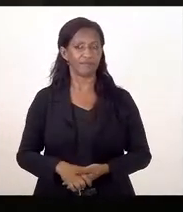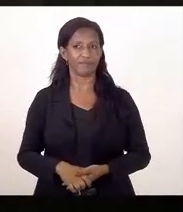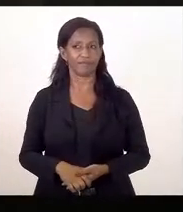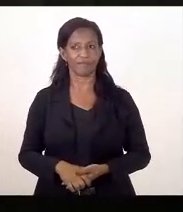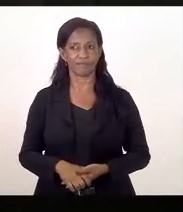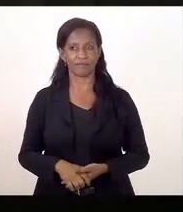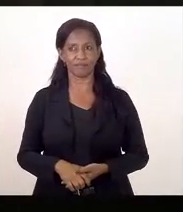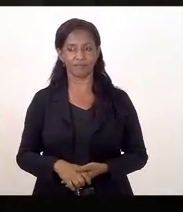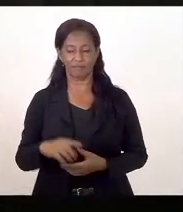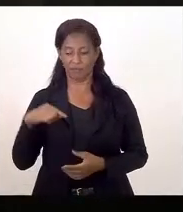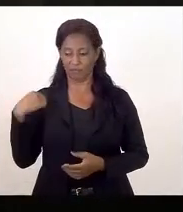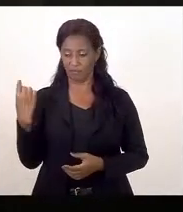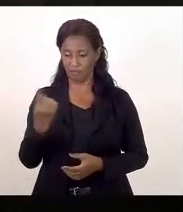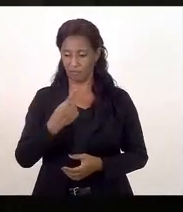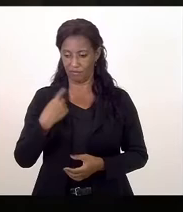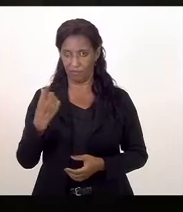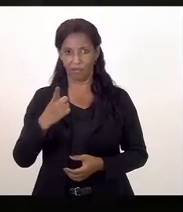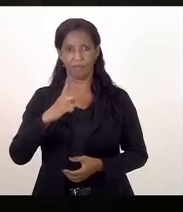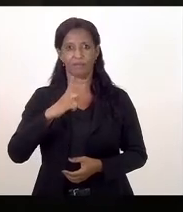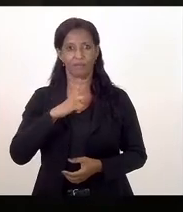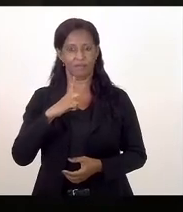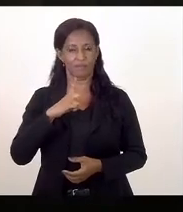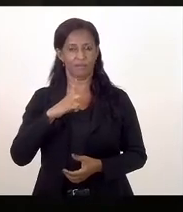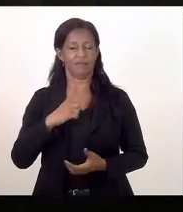Nós temos que